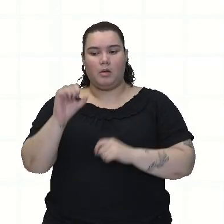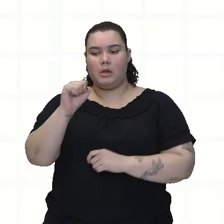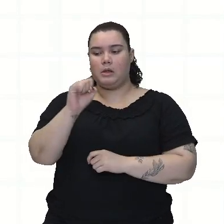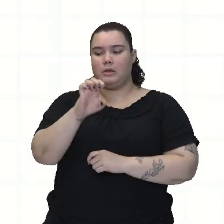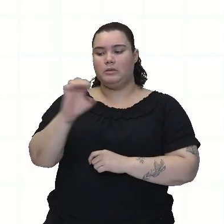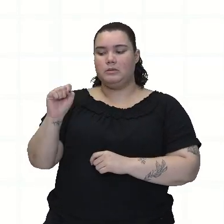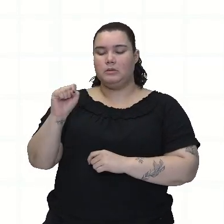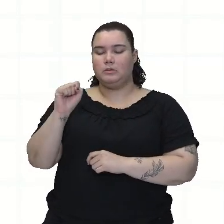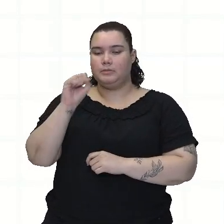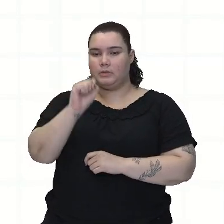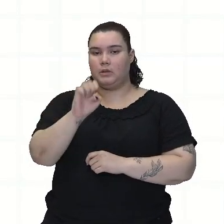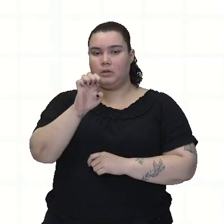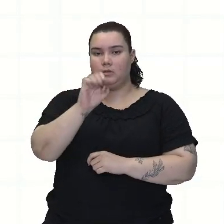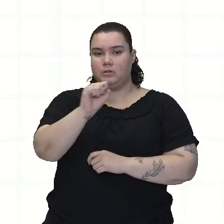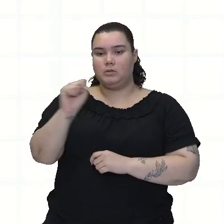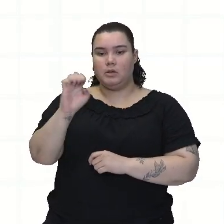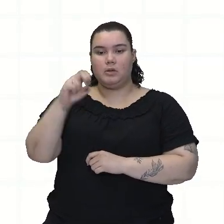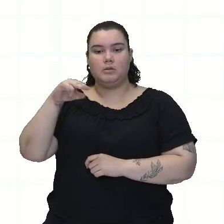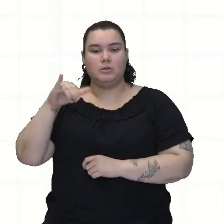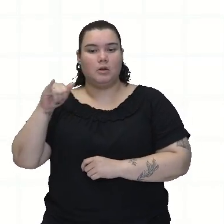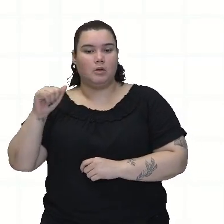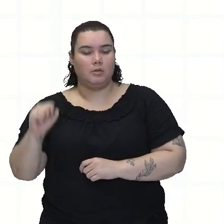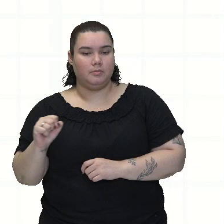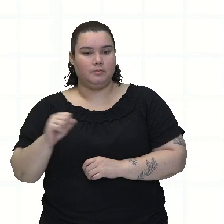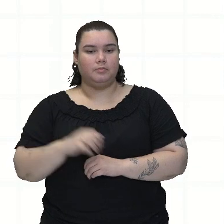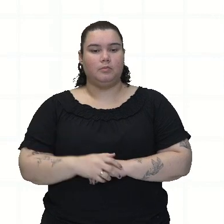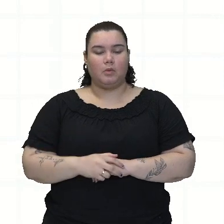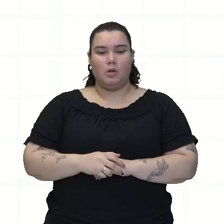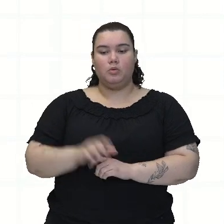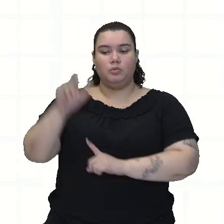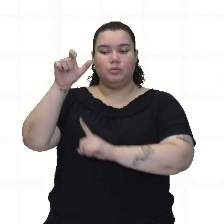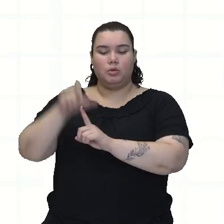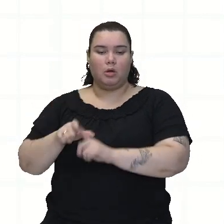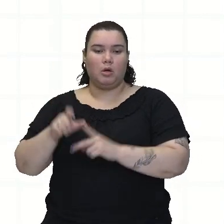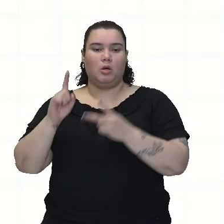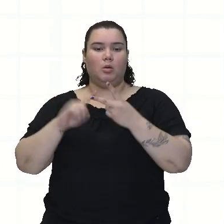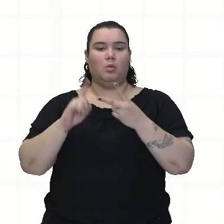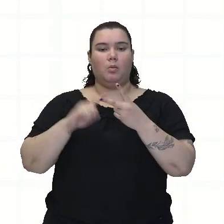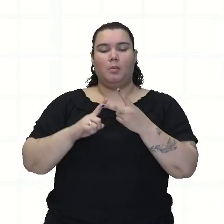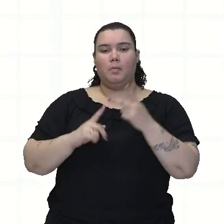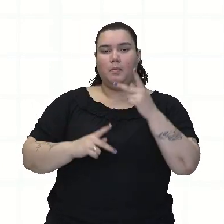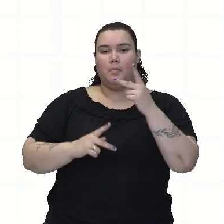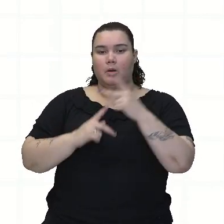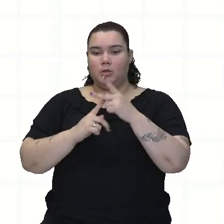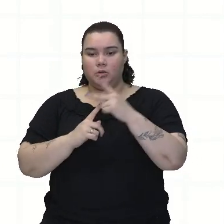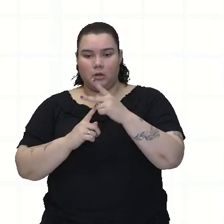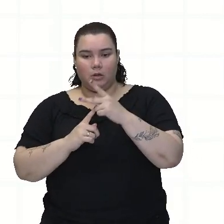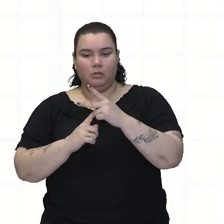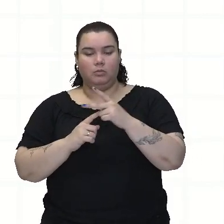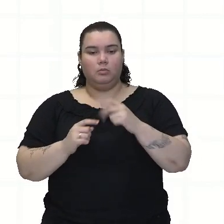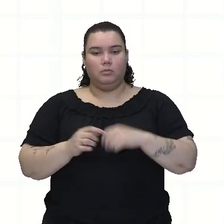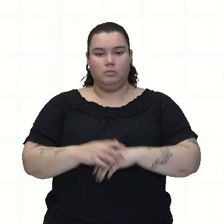aqui. Sujeito e predicado. Integrantes, que são o nosso foco.